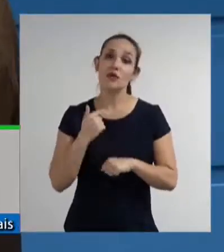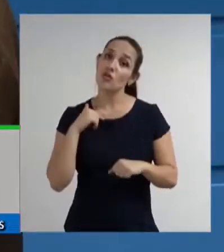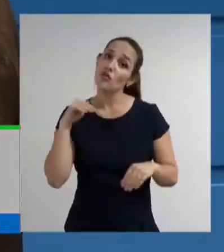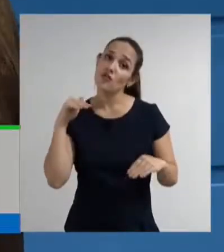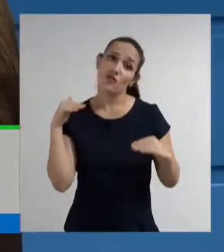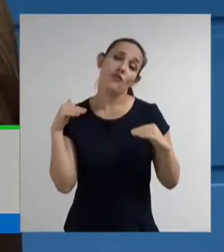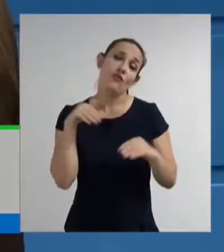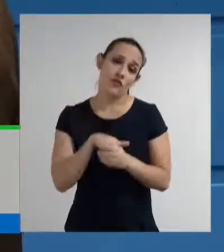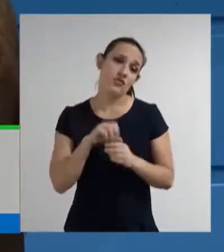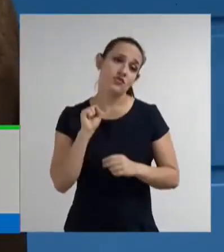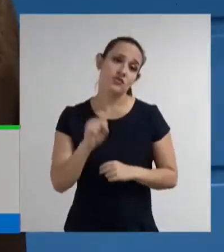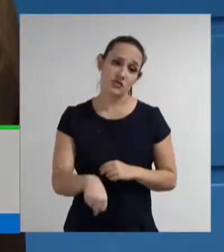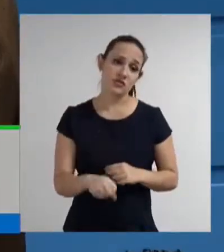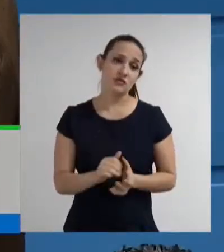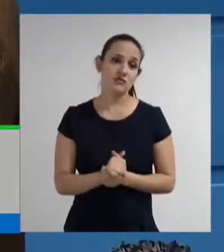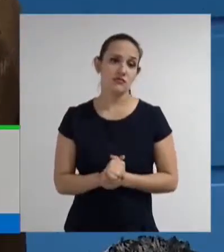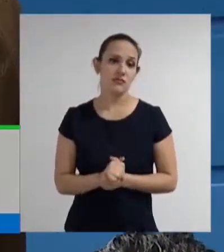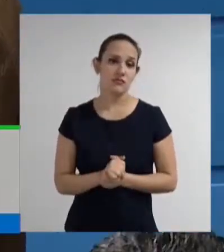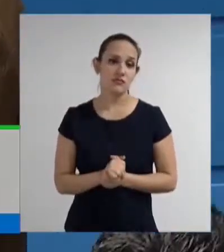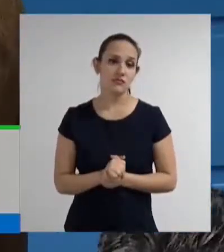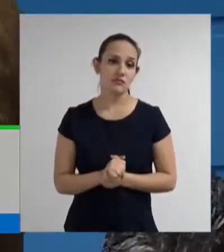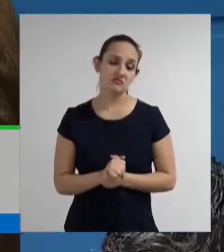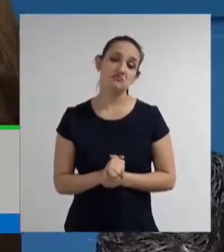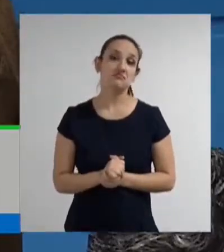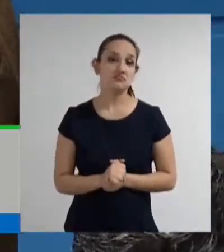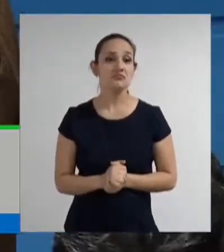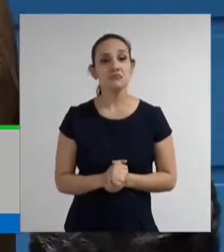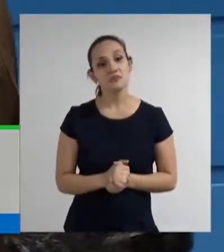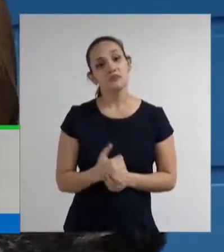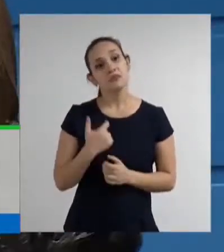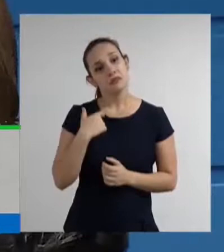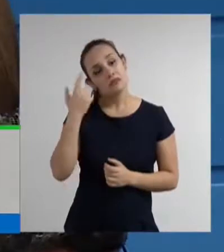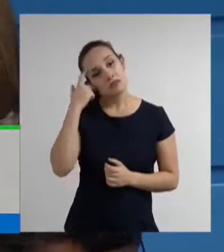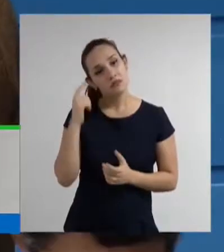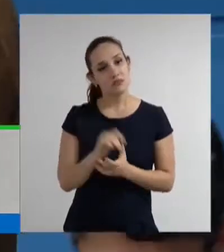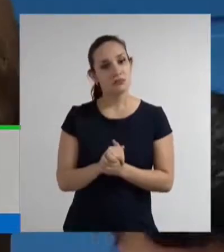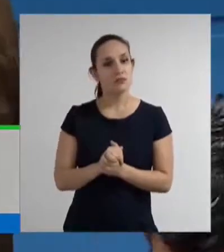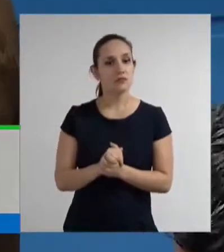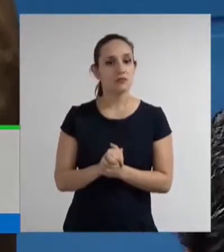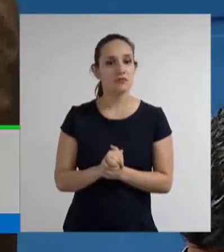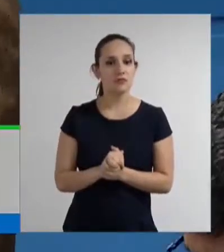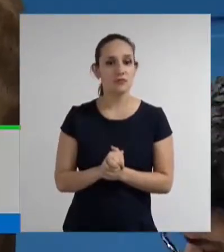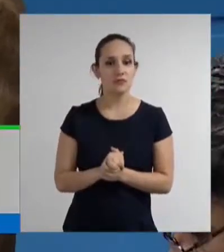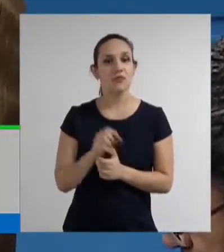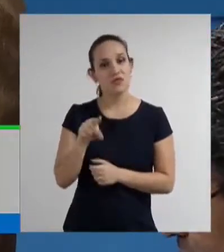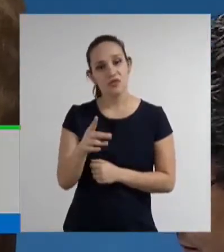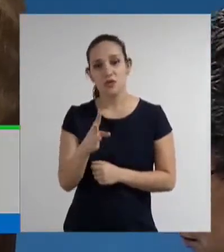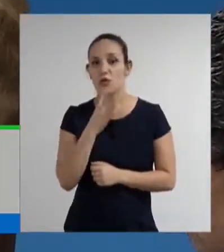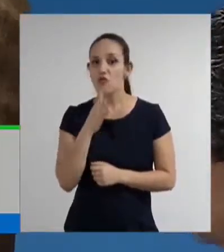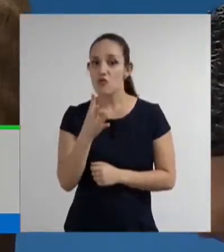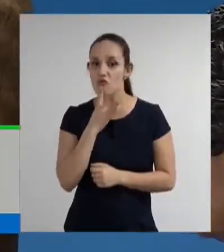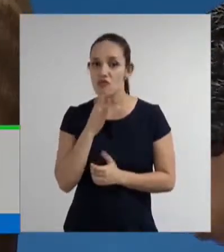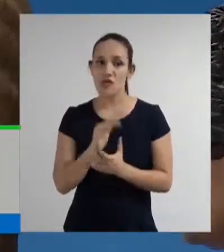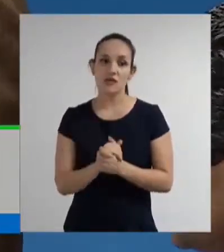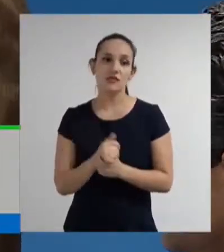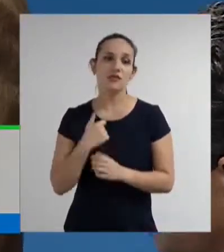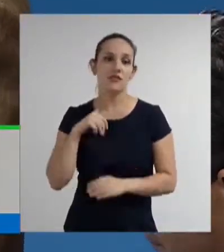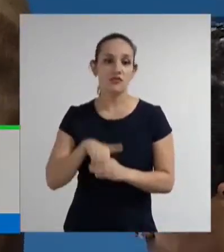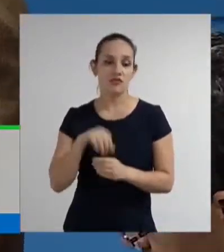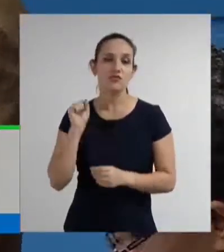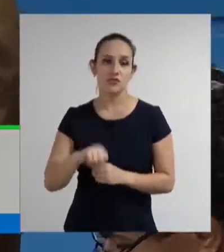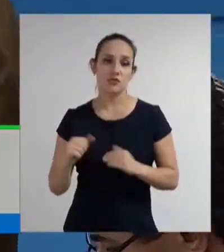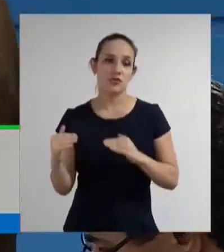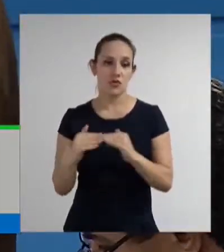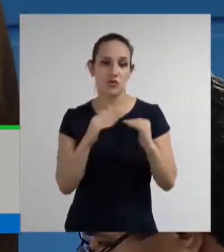Excelência com tranquilidade por entender, né, do parecer de Vossa Excelência, do conhecimento que Vossa Excelência tem pela matéria. Então, estou votando